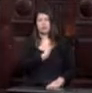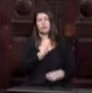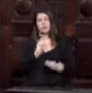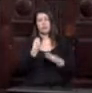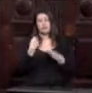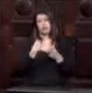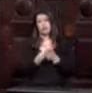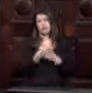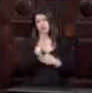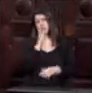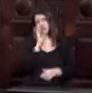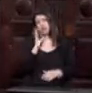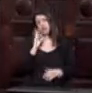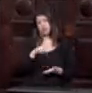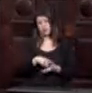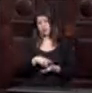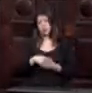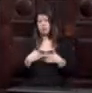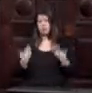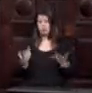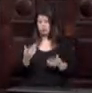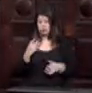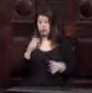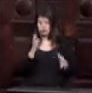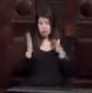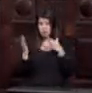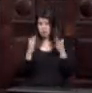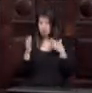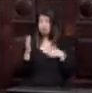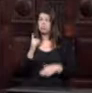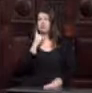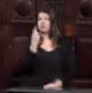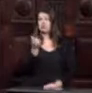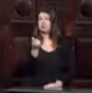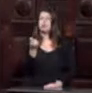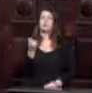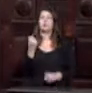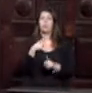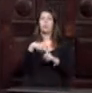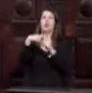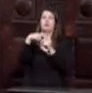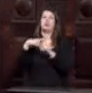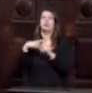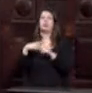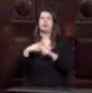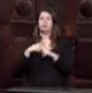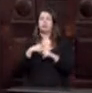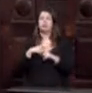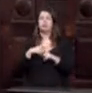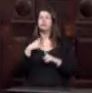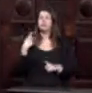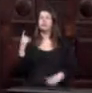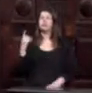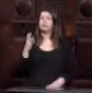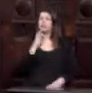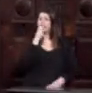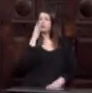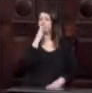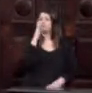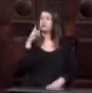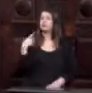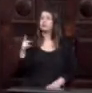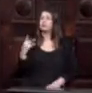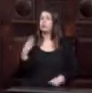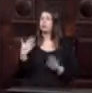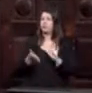considerando o exercício de 16 mais a inflação de 16. A inflação proposta